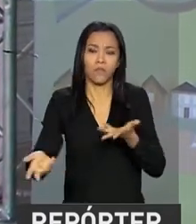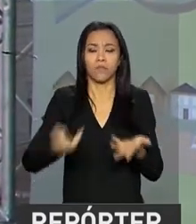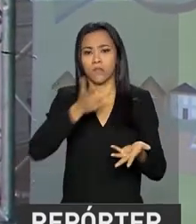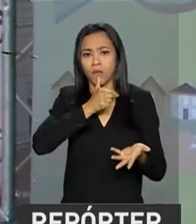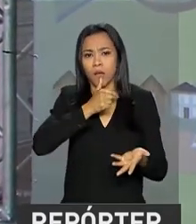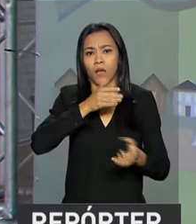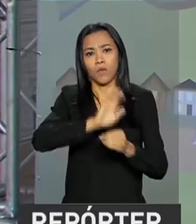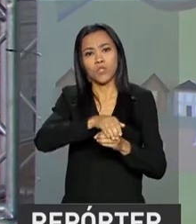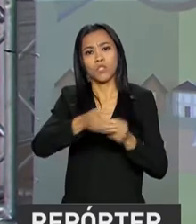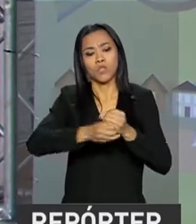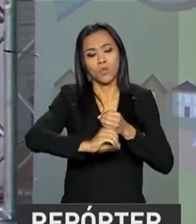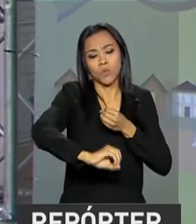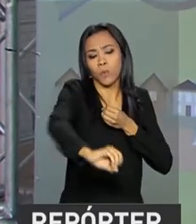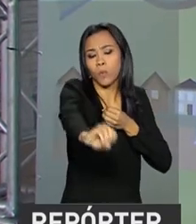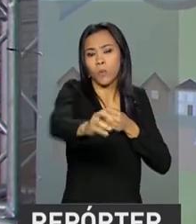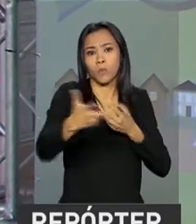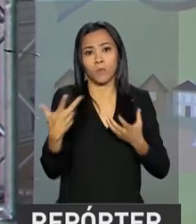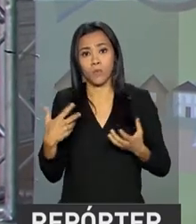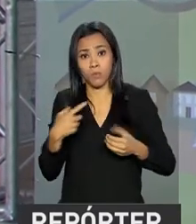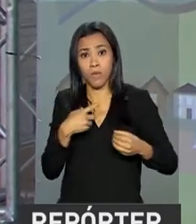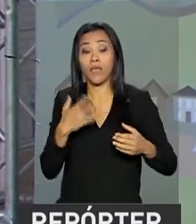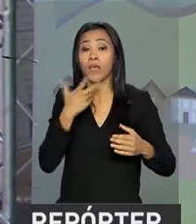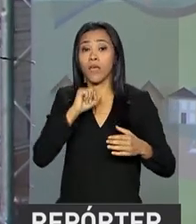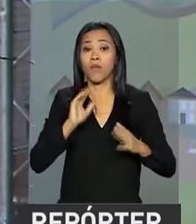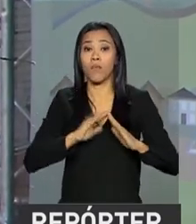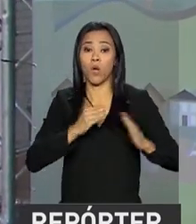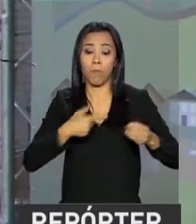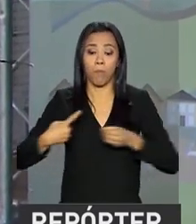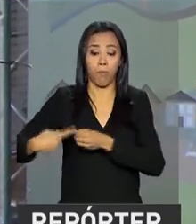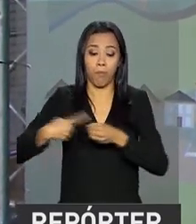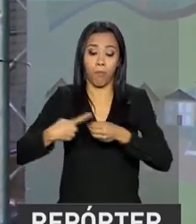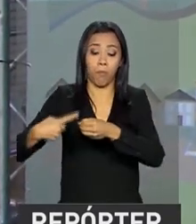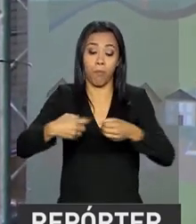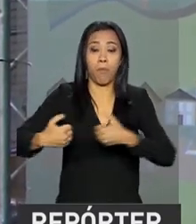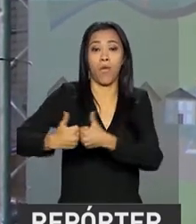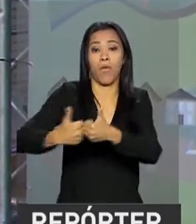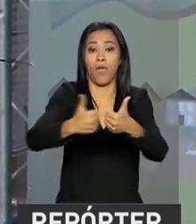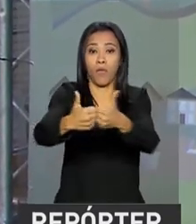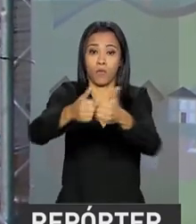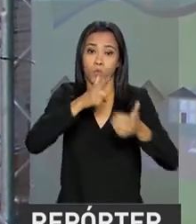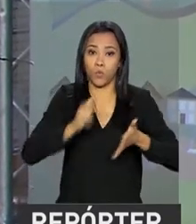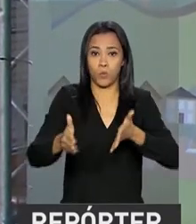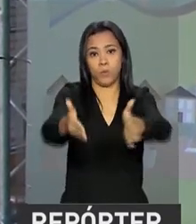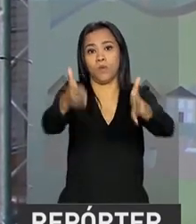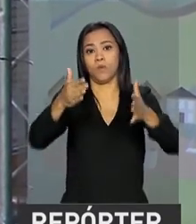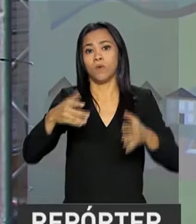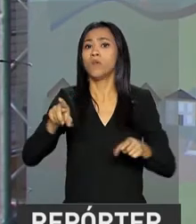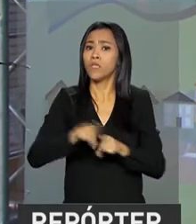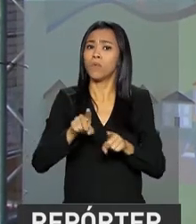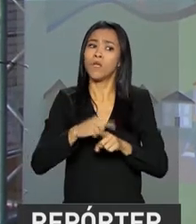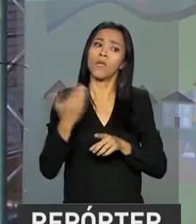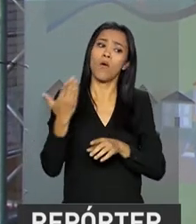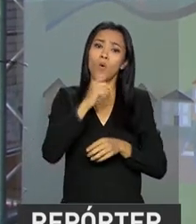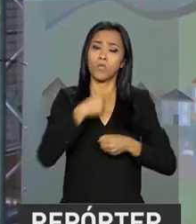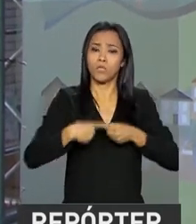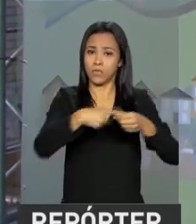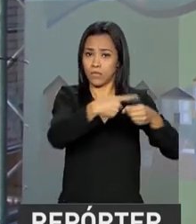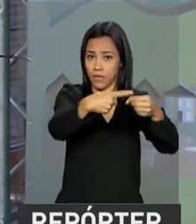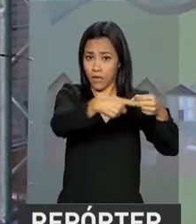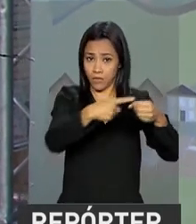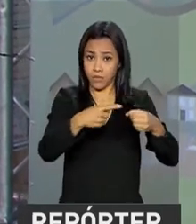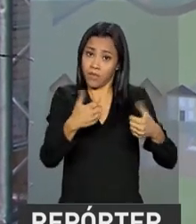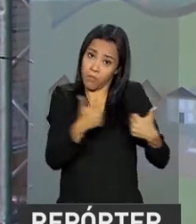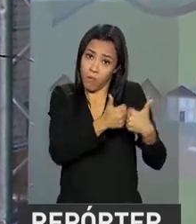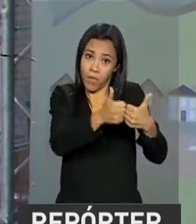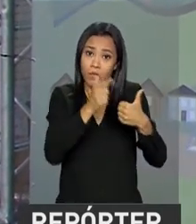água para os municípios ribeirinhos do Rio São Francisco e para alguns municípios de alguns rios que